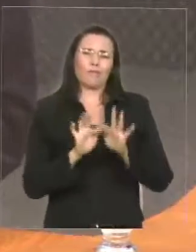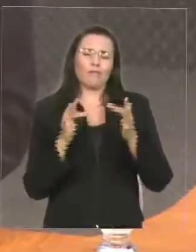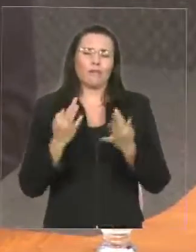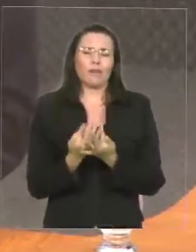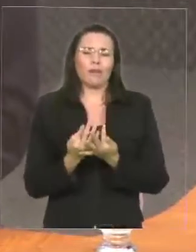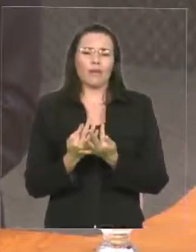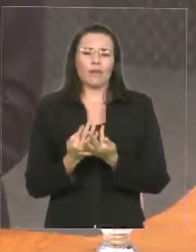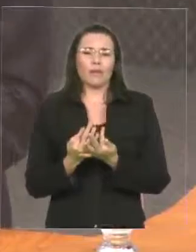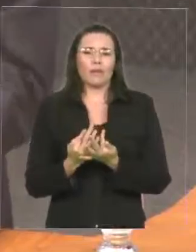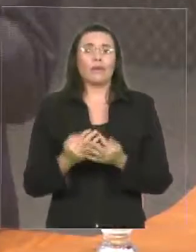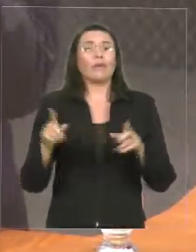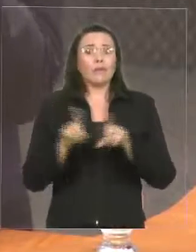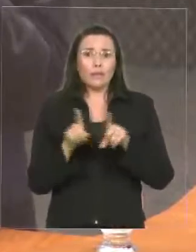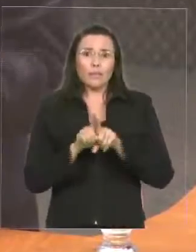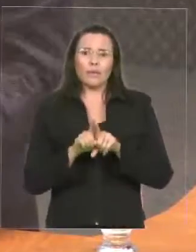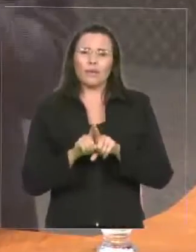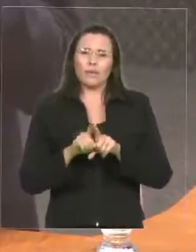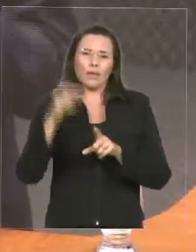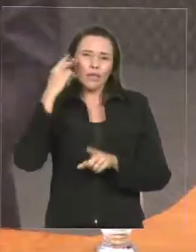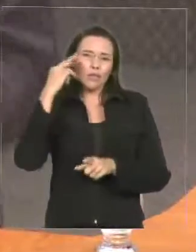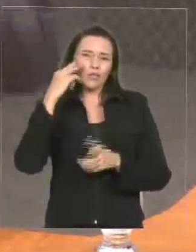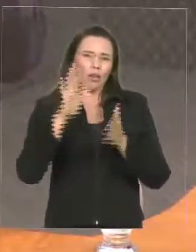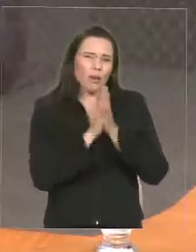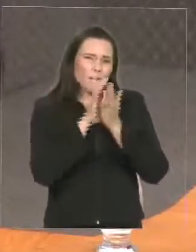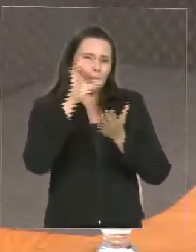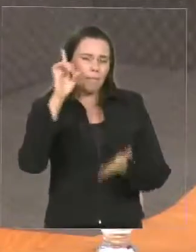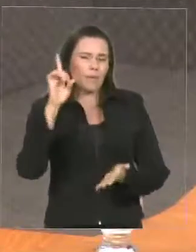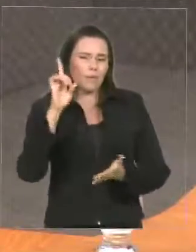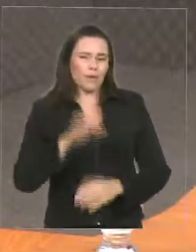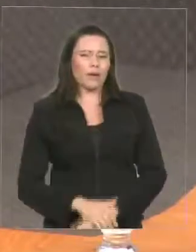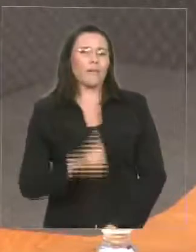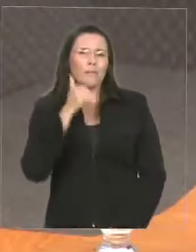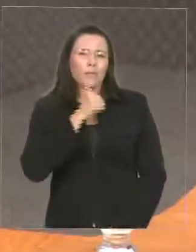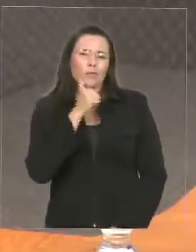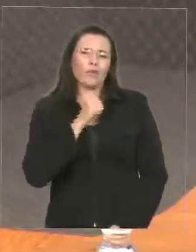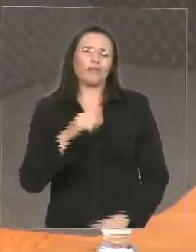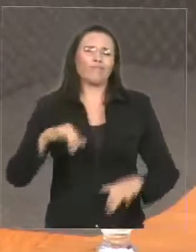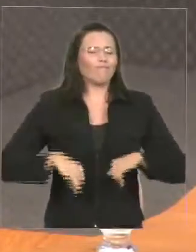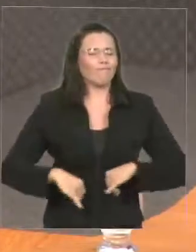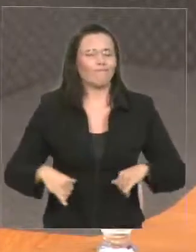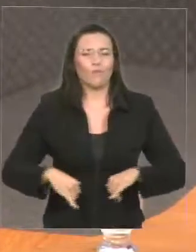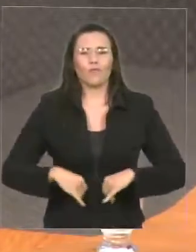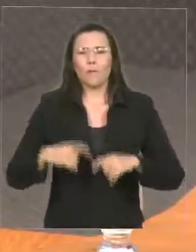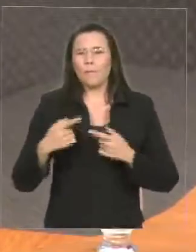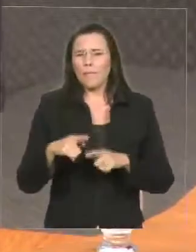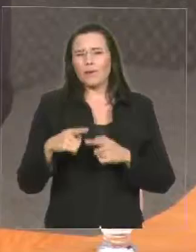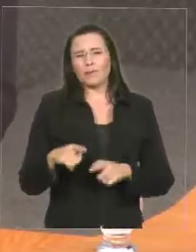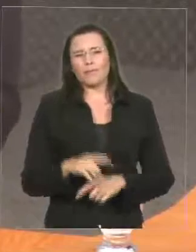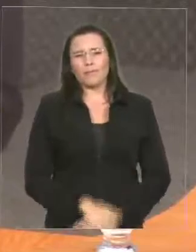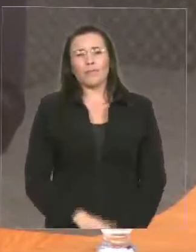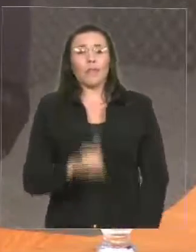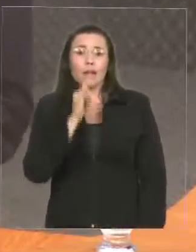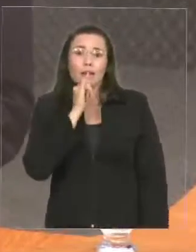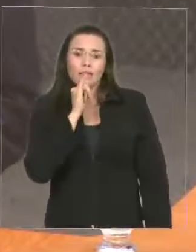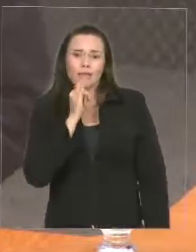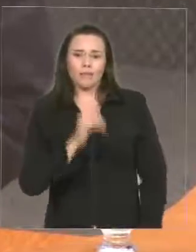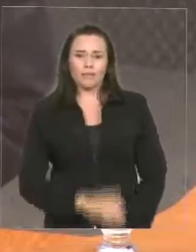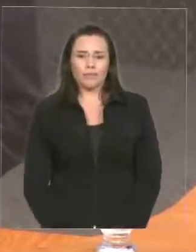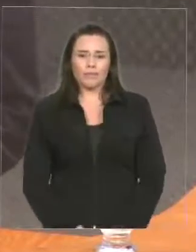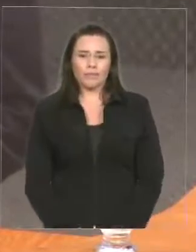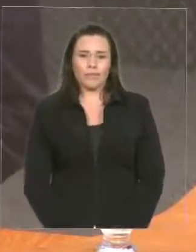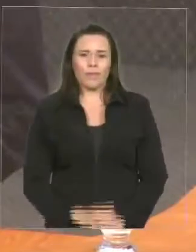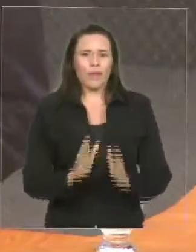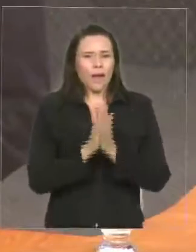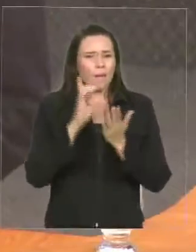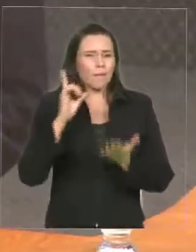bíblico também, ela foi extremamente perseguida. Para vocês terem uma ideia, a Bíblia não se refere à